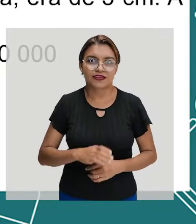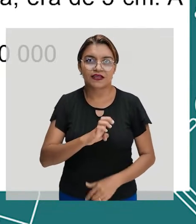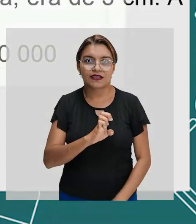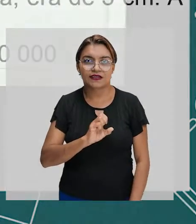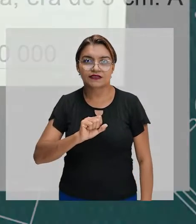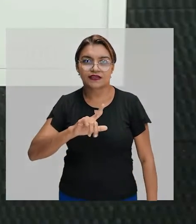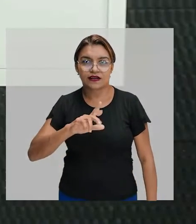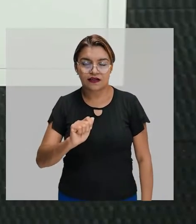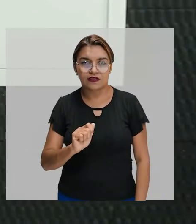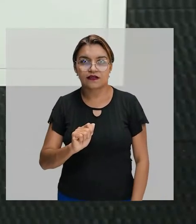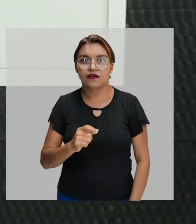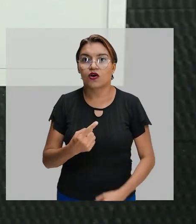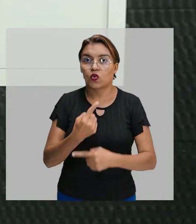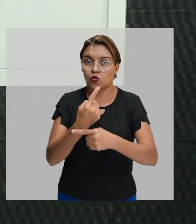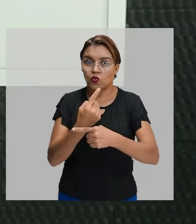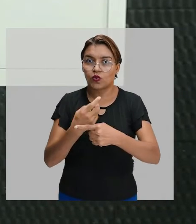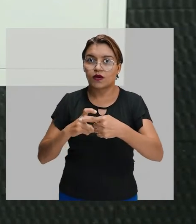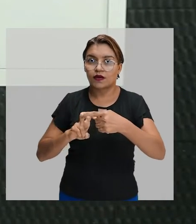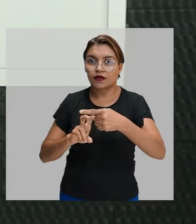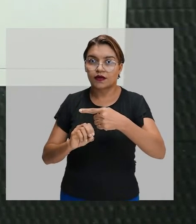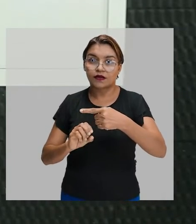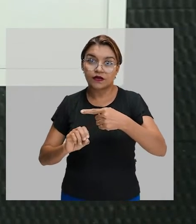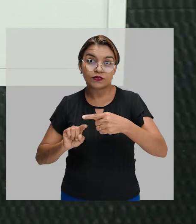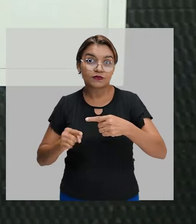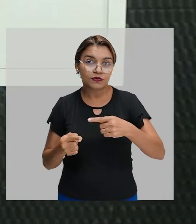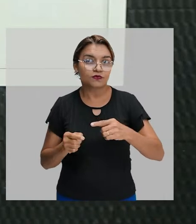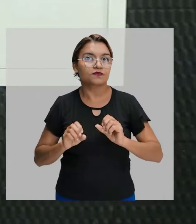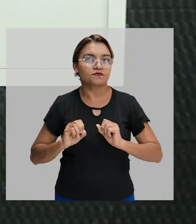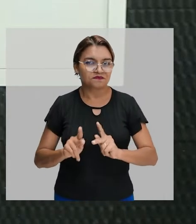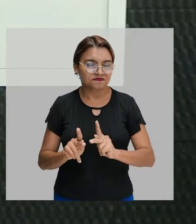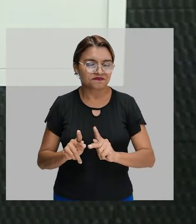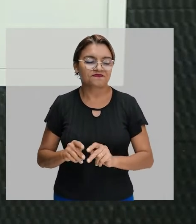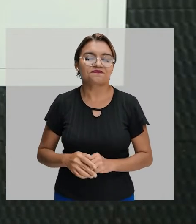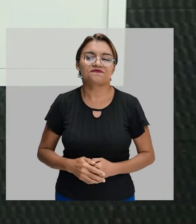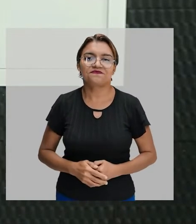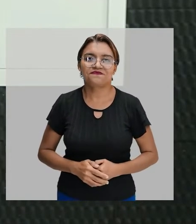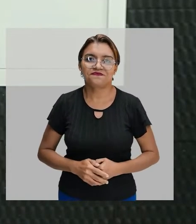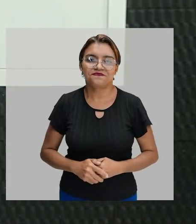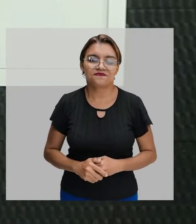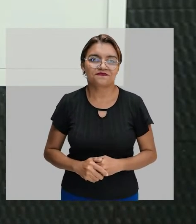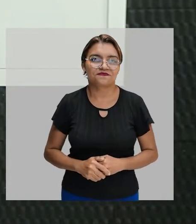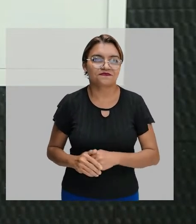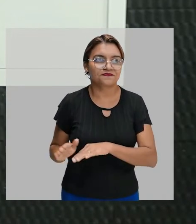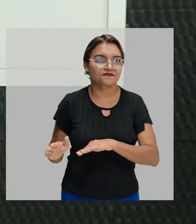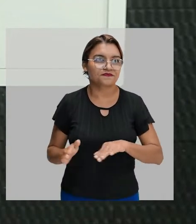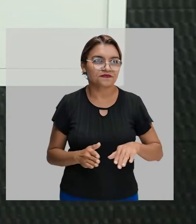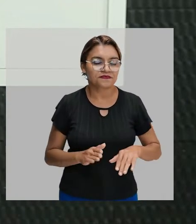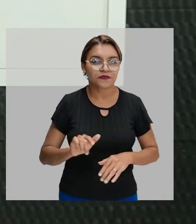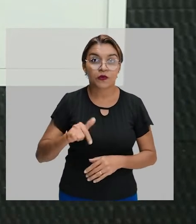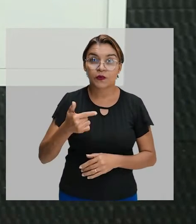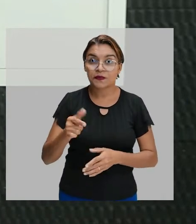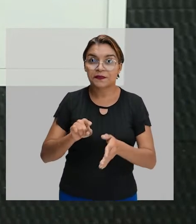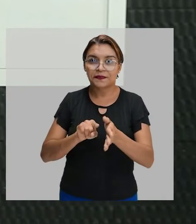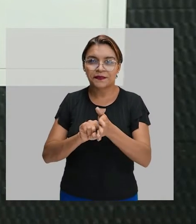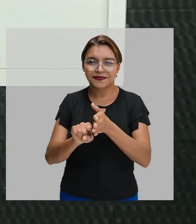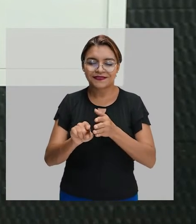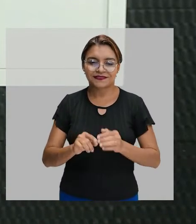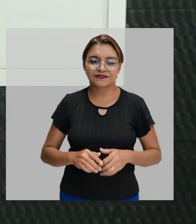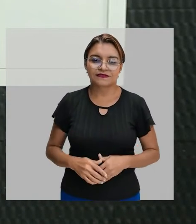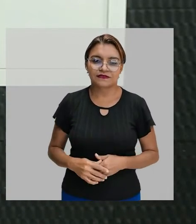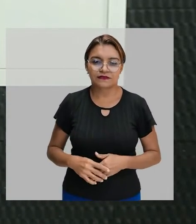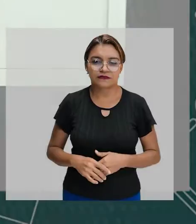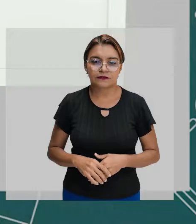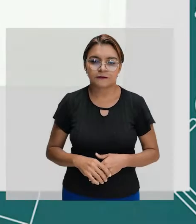escala 1 para 500 mil beleza Toninho beleza vamos para a próxima questão